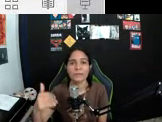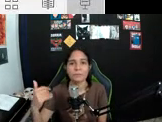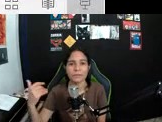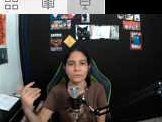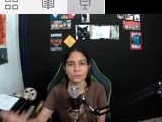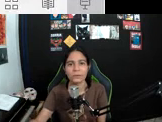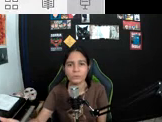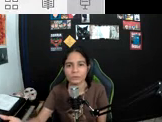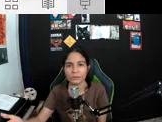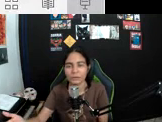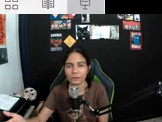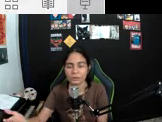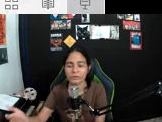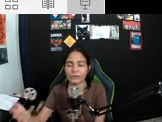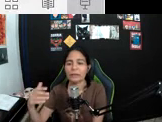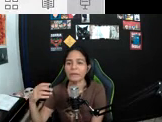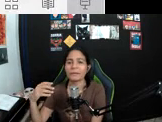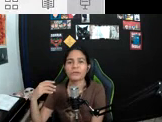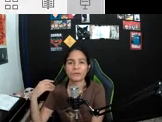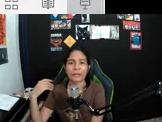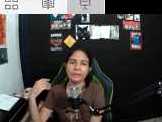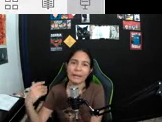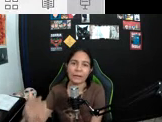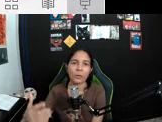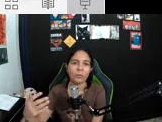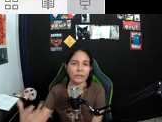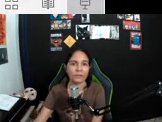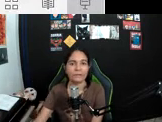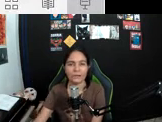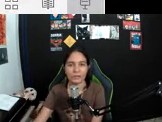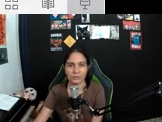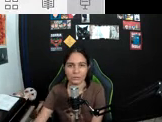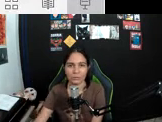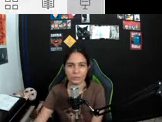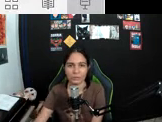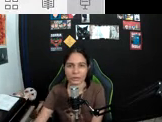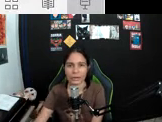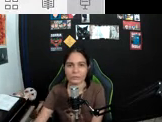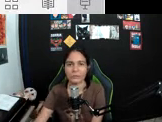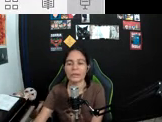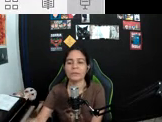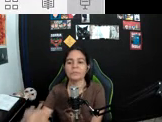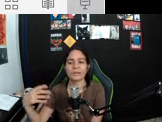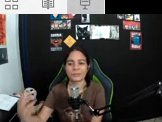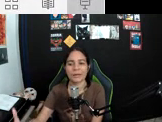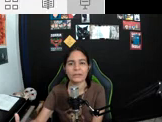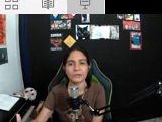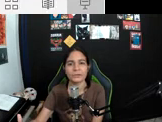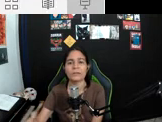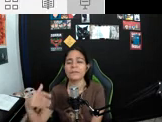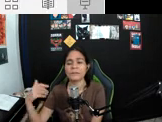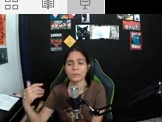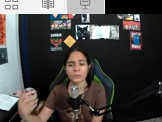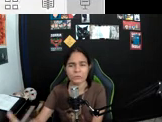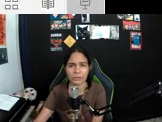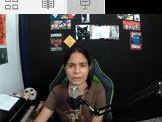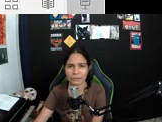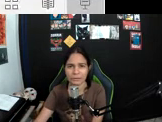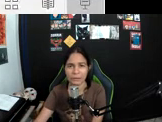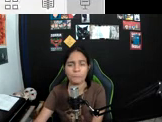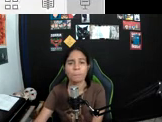As pessoas passam tantos anos, né? Vocês não têm ideia como ter um doutorado, né? Um mestrado já é difícil,